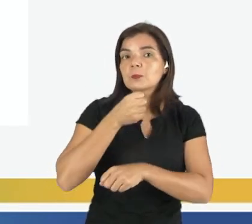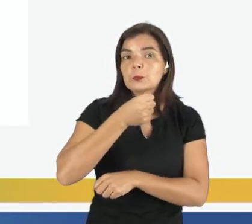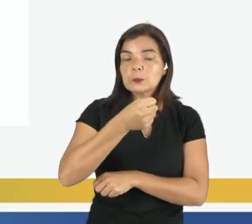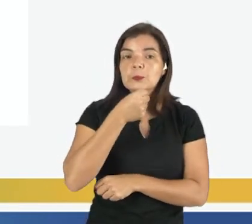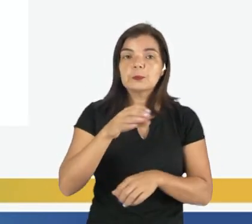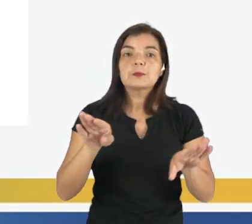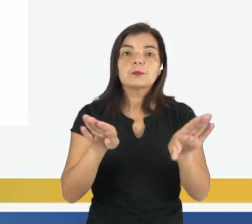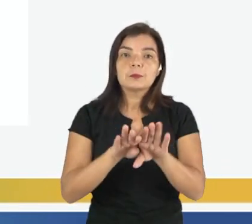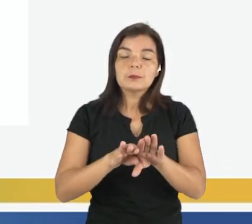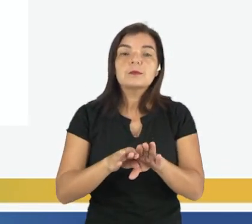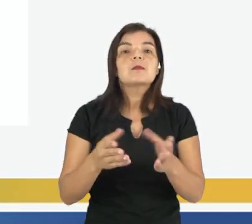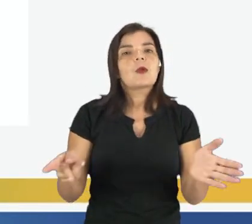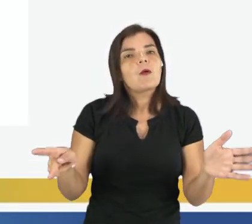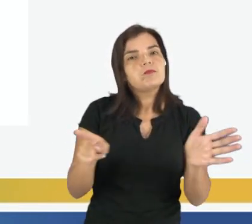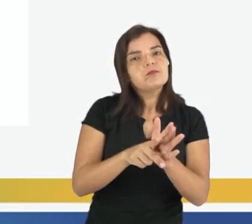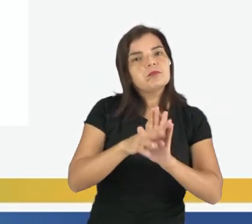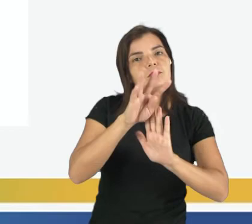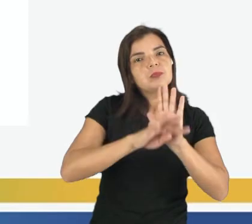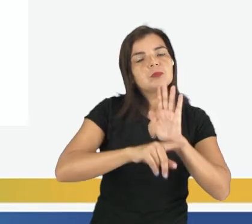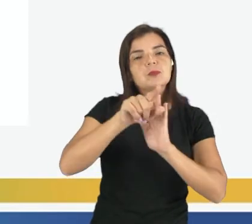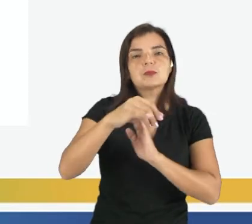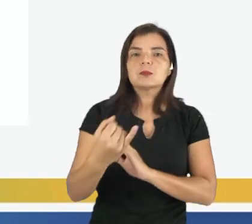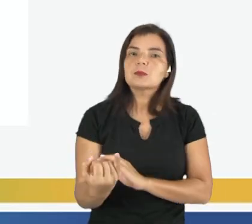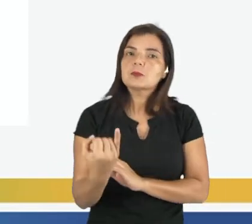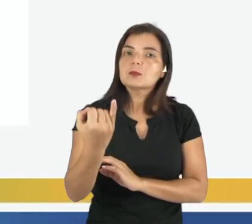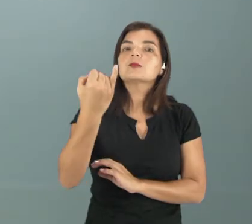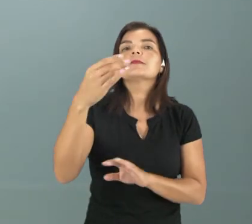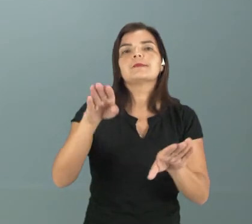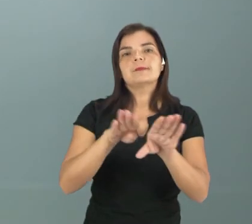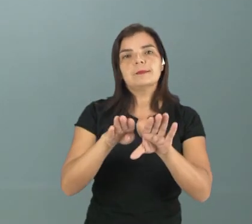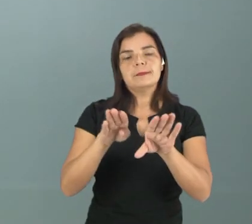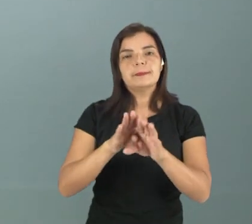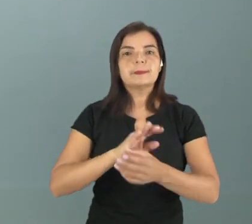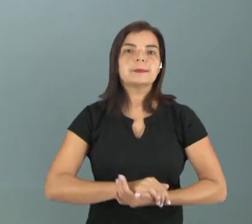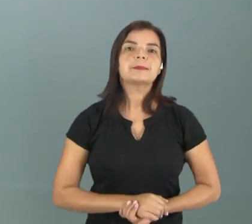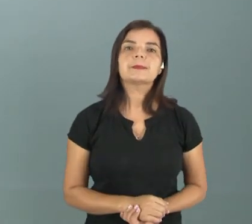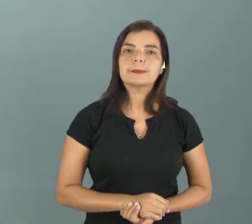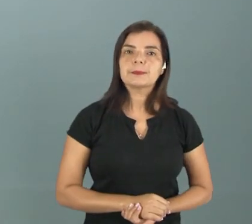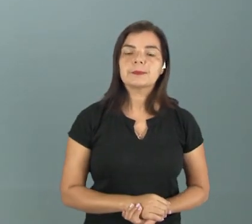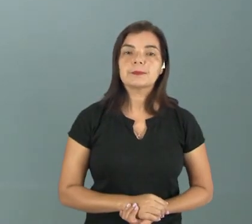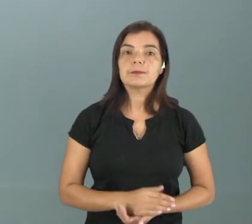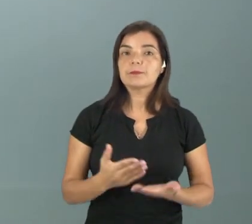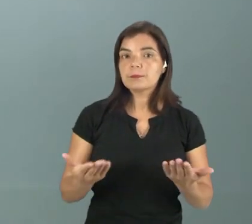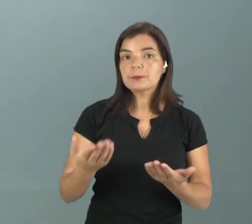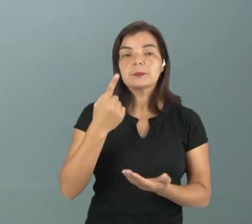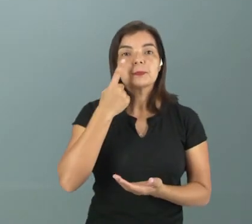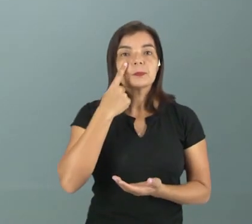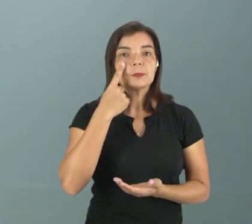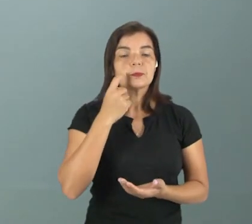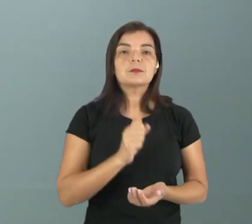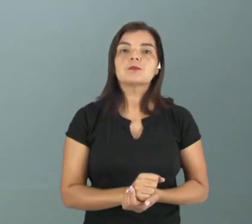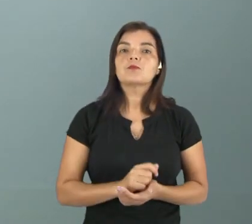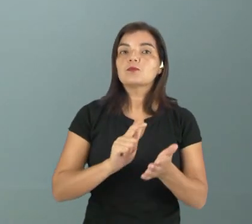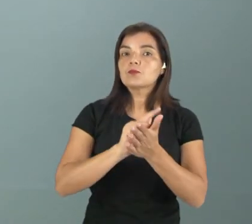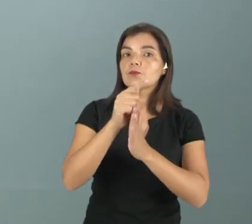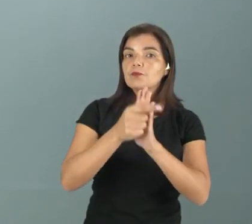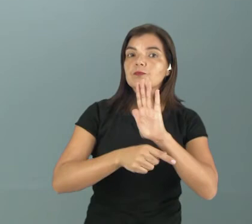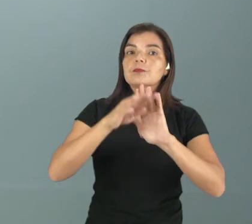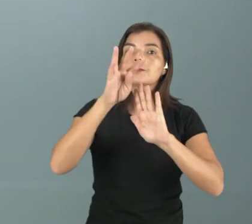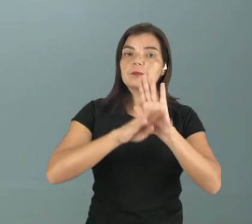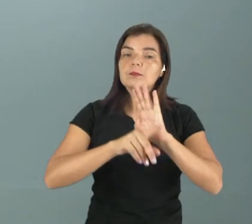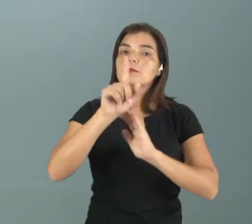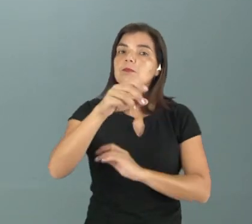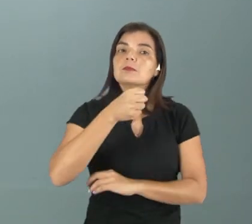reportagem também e faz parte desse texto e é muito importante também, tá? Então, olha só. Nosso gênero textual